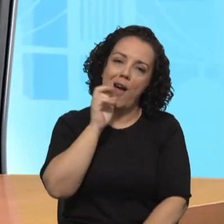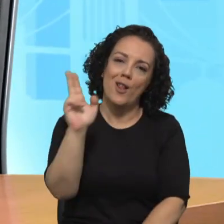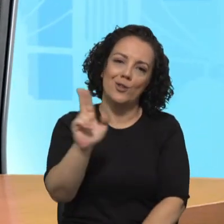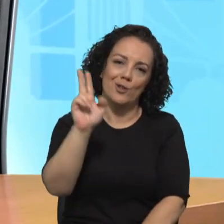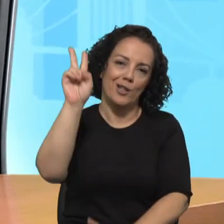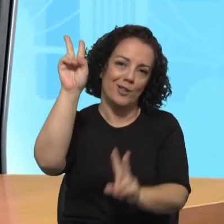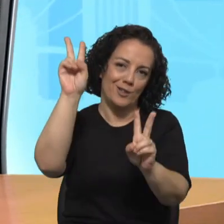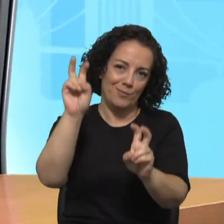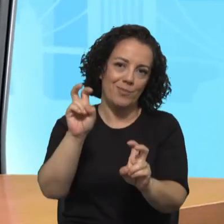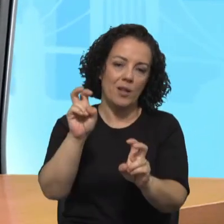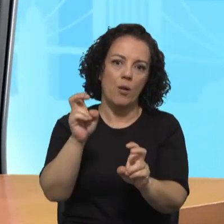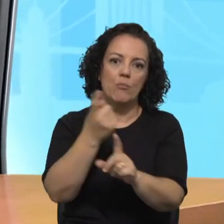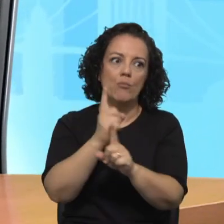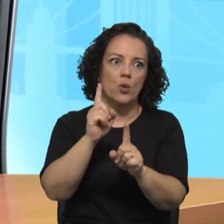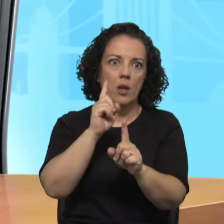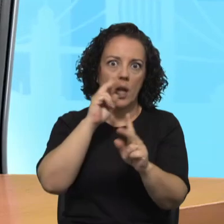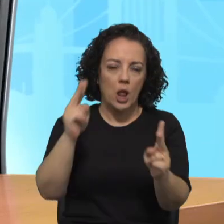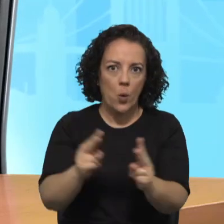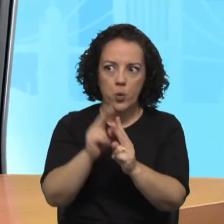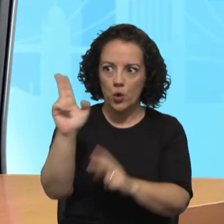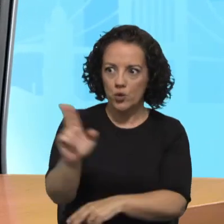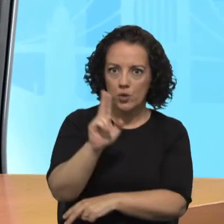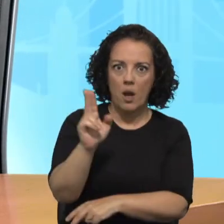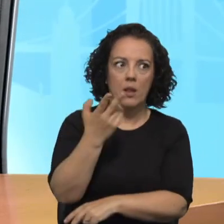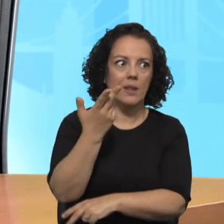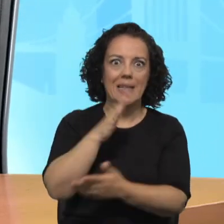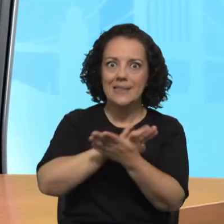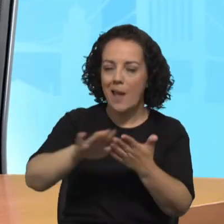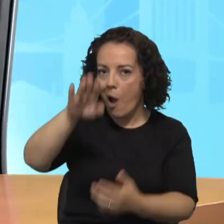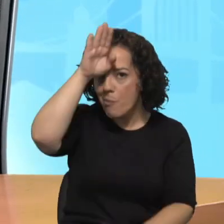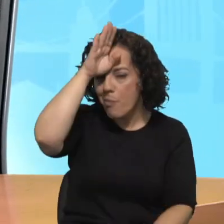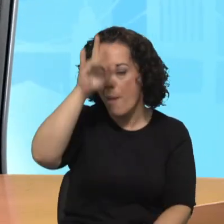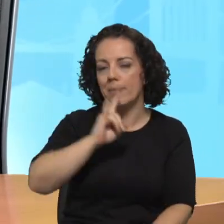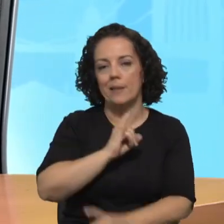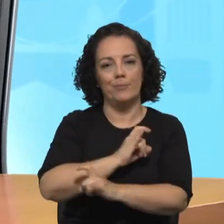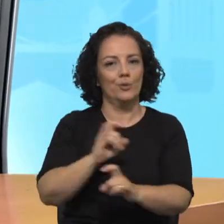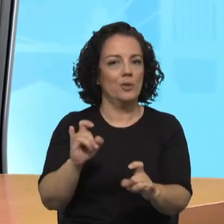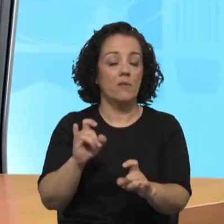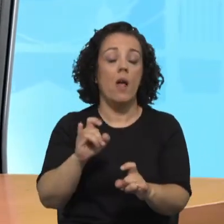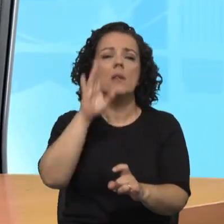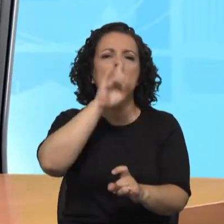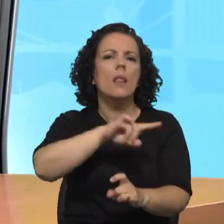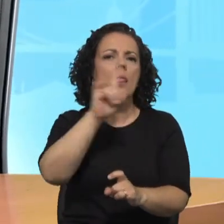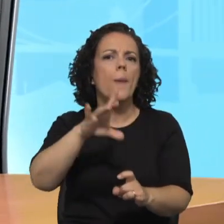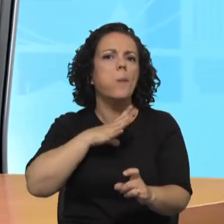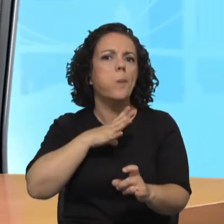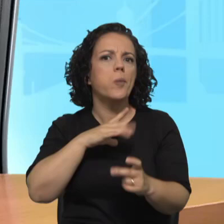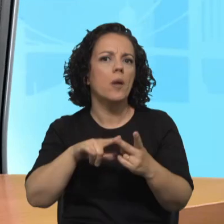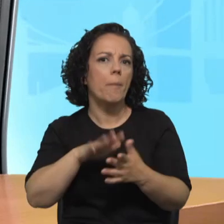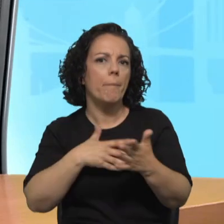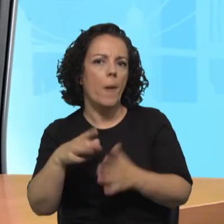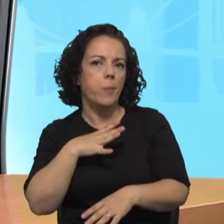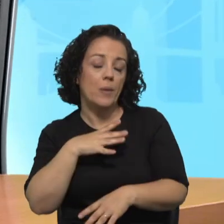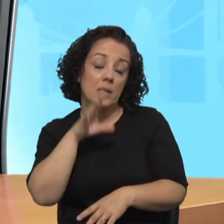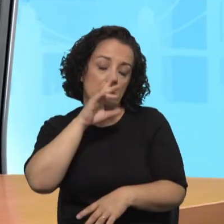impossível haver umas jornadas sem a presença do Papa, porque o Papa é que convida os jovens. Seria Não poderá haver aqui um plano B? Pois, se calhar se houver uma emergência.